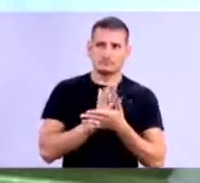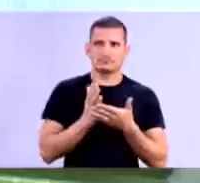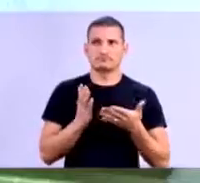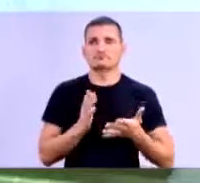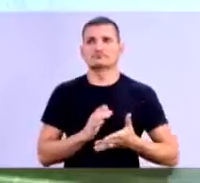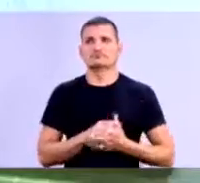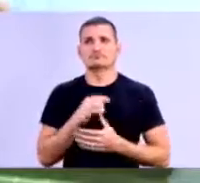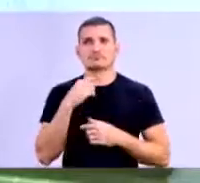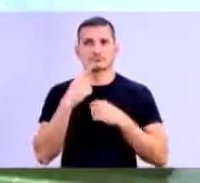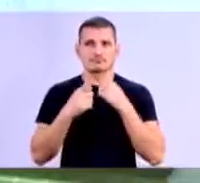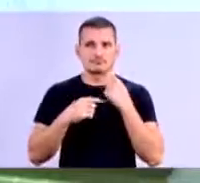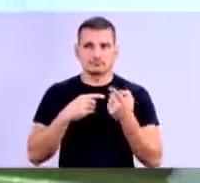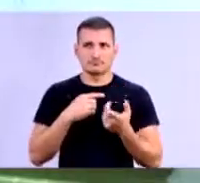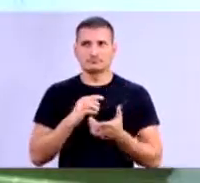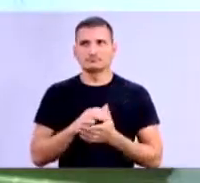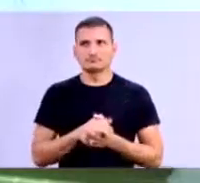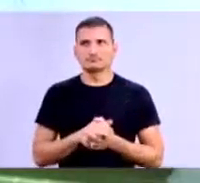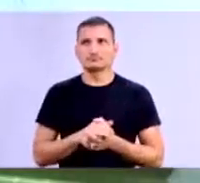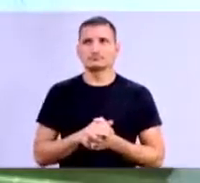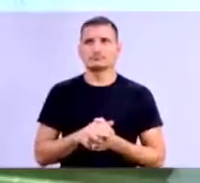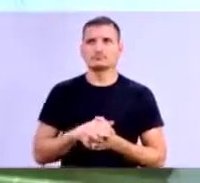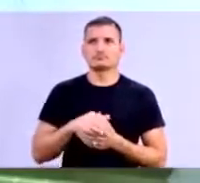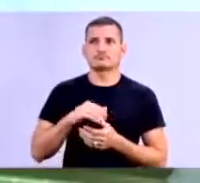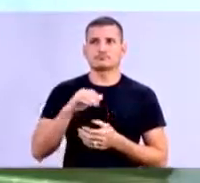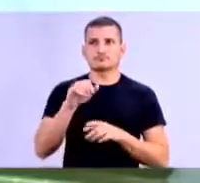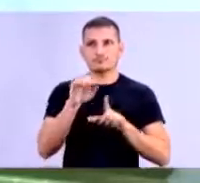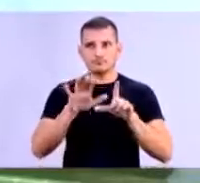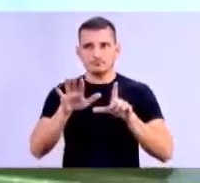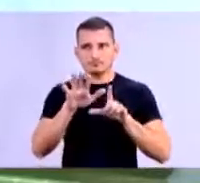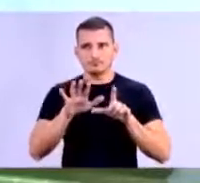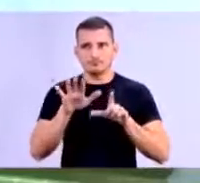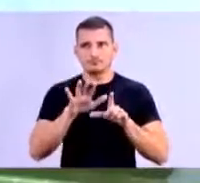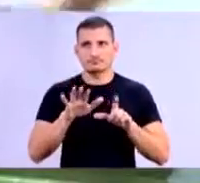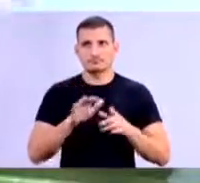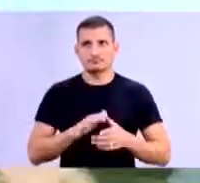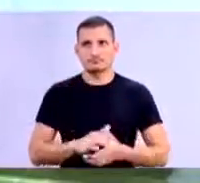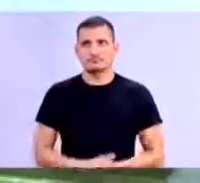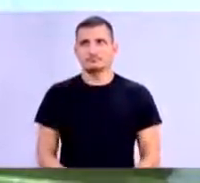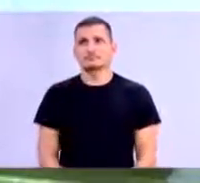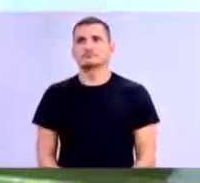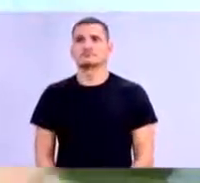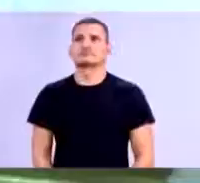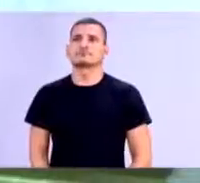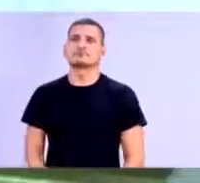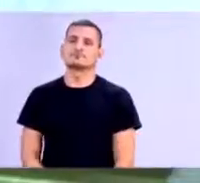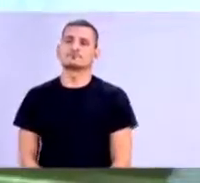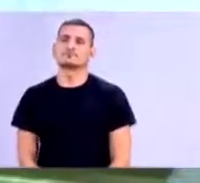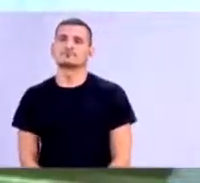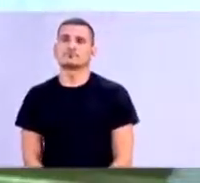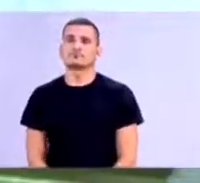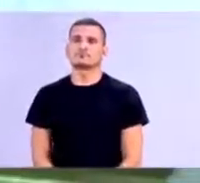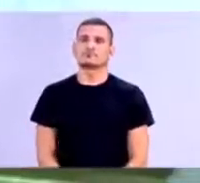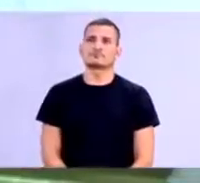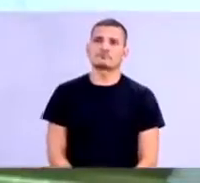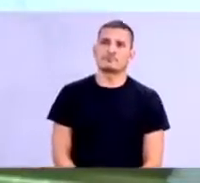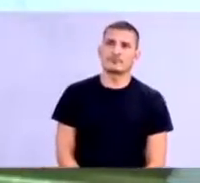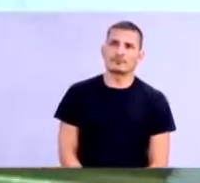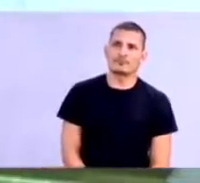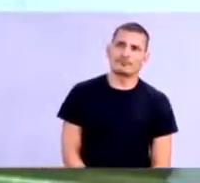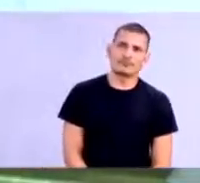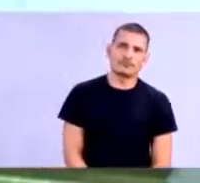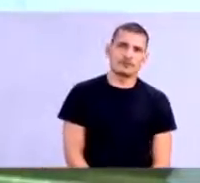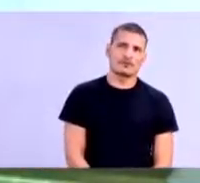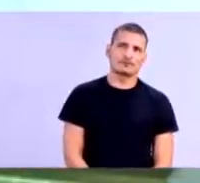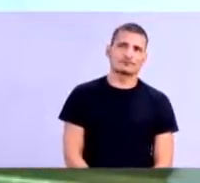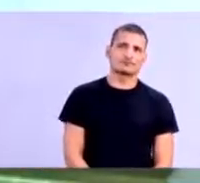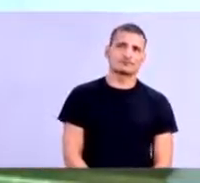surgindo aqui no AVA, aqui, nessa interação que nós estamos tendo ao longo da nossa